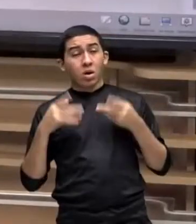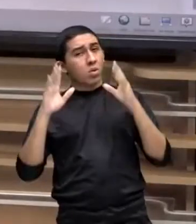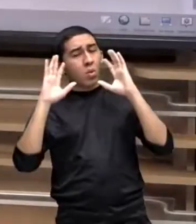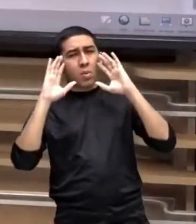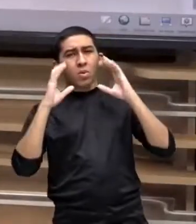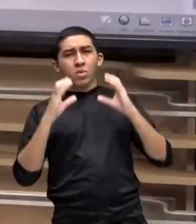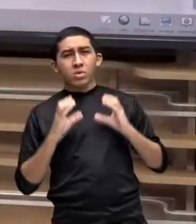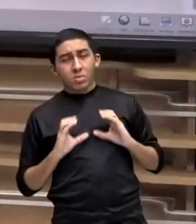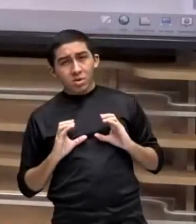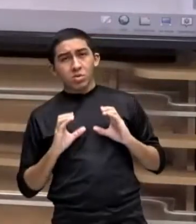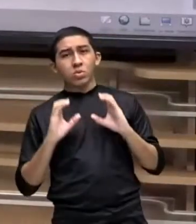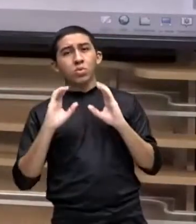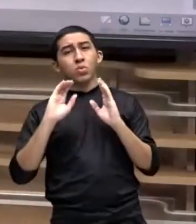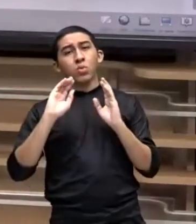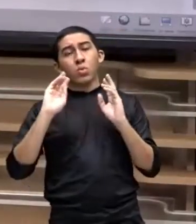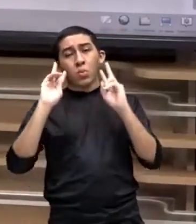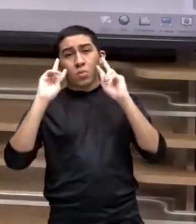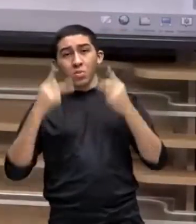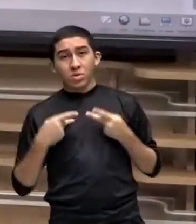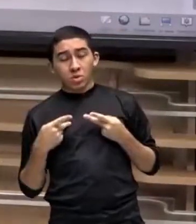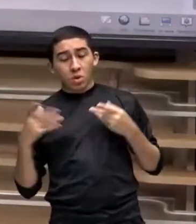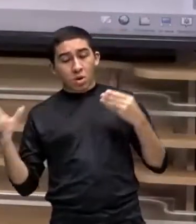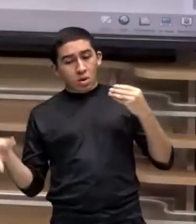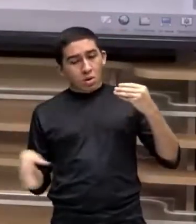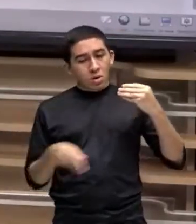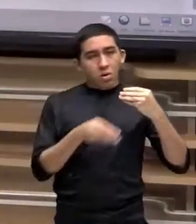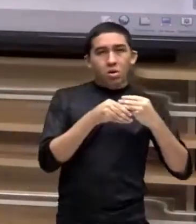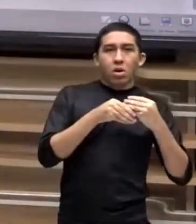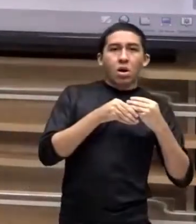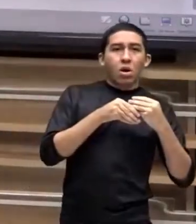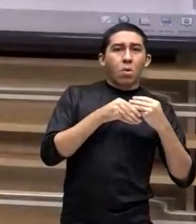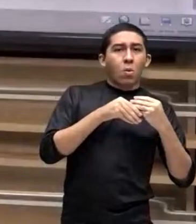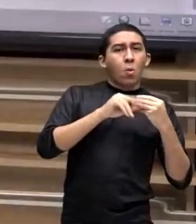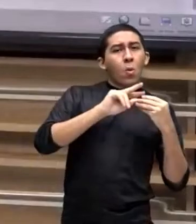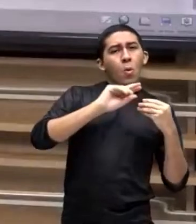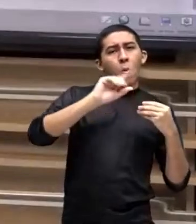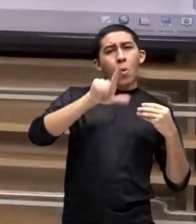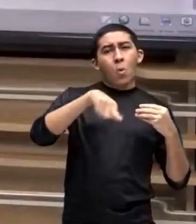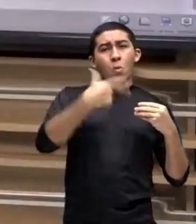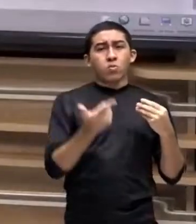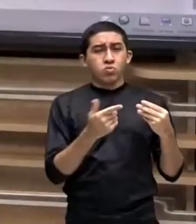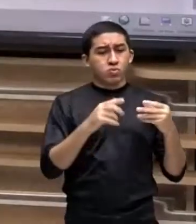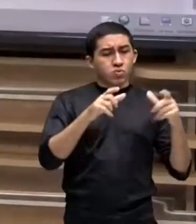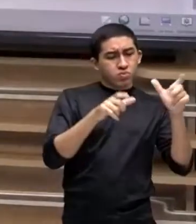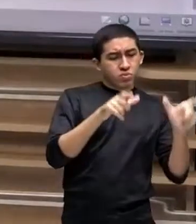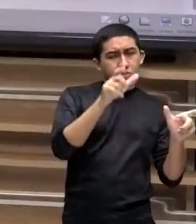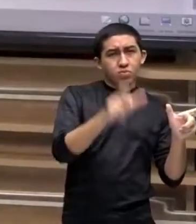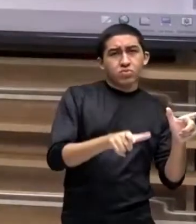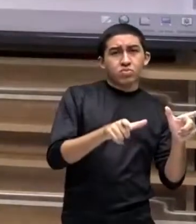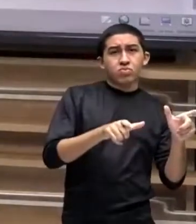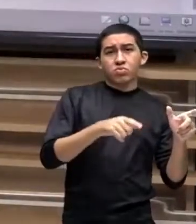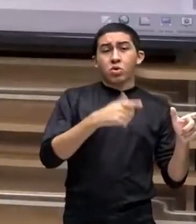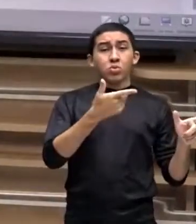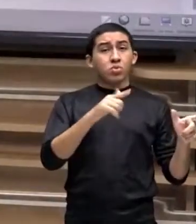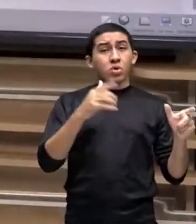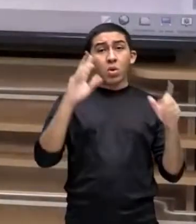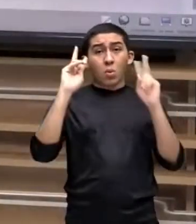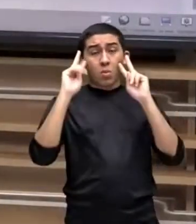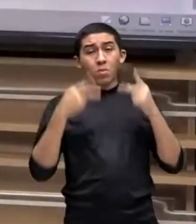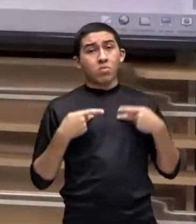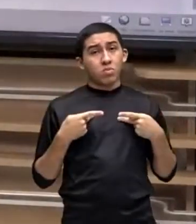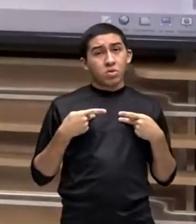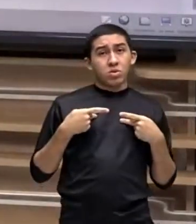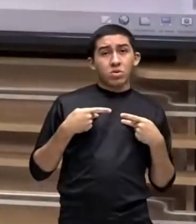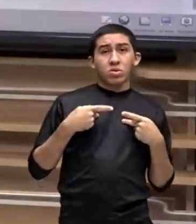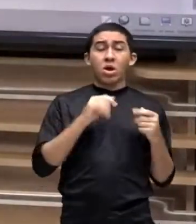seres humanos e atribuímos a outros elementos que não são humanos, sejam eles elementos da natureza, sejam eles